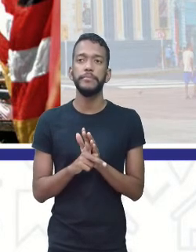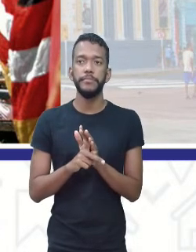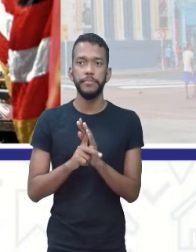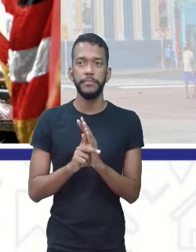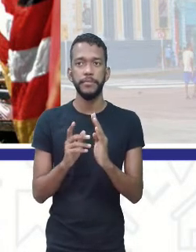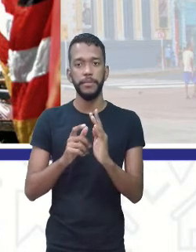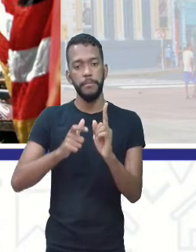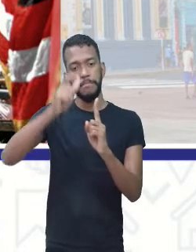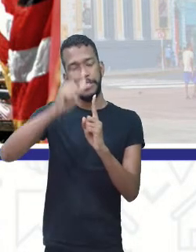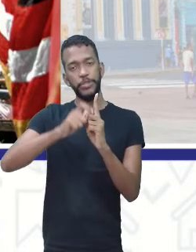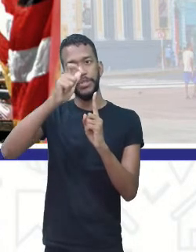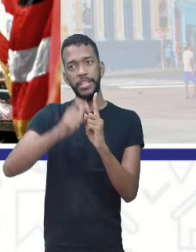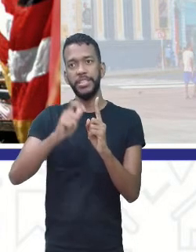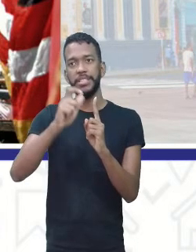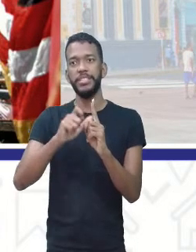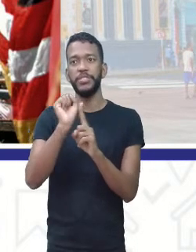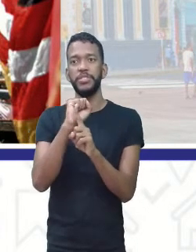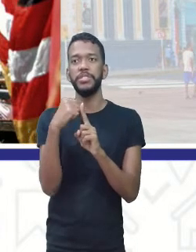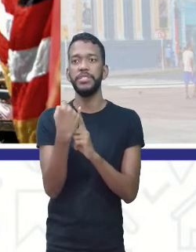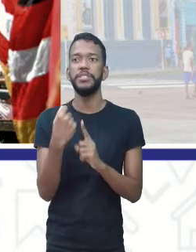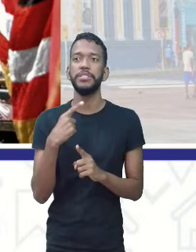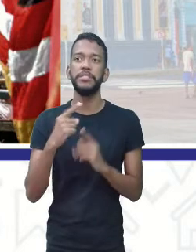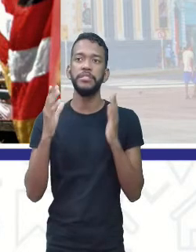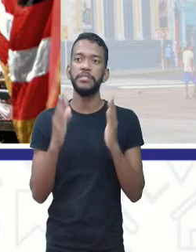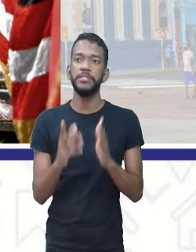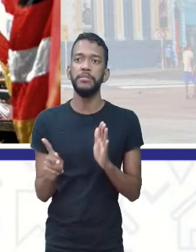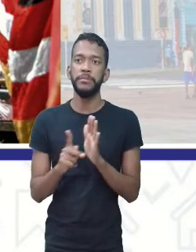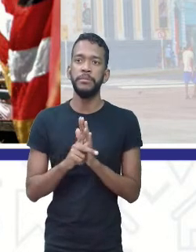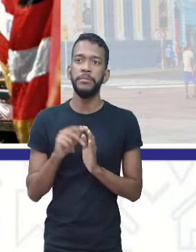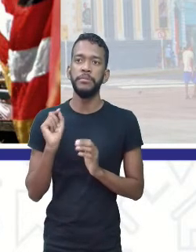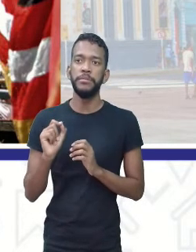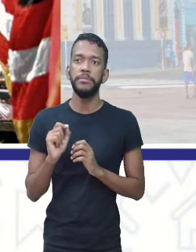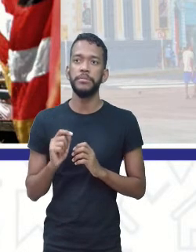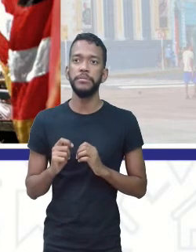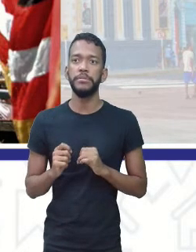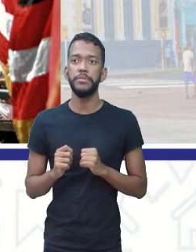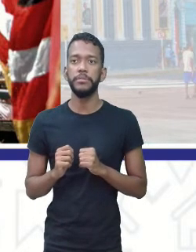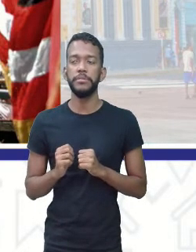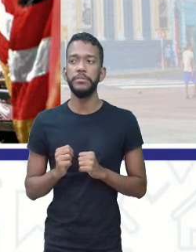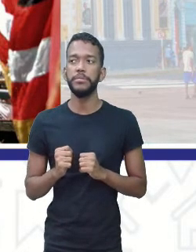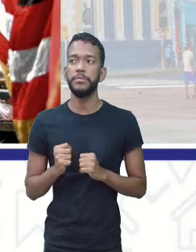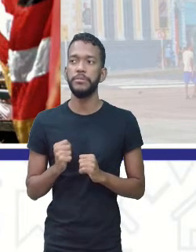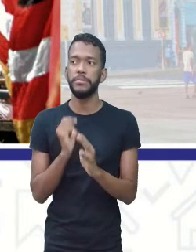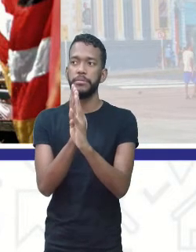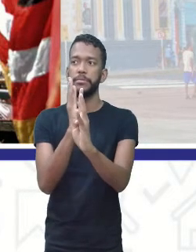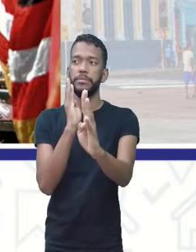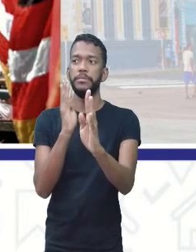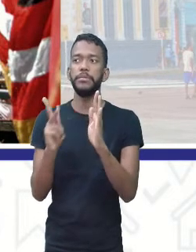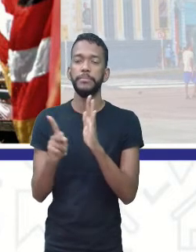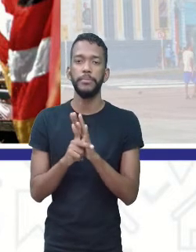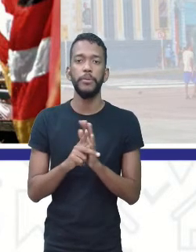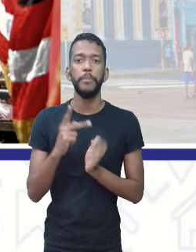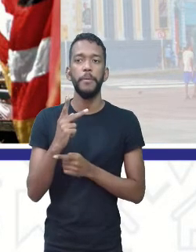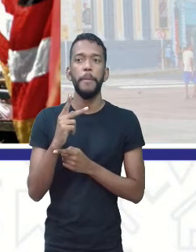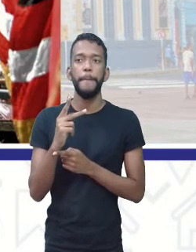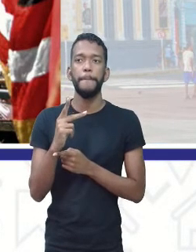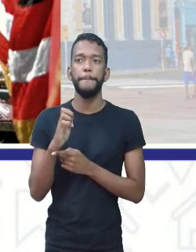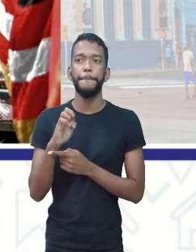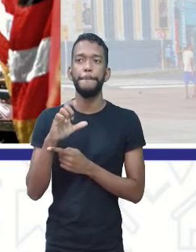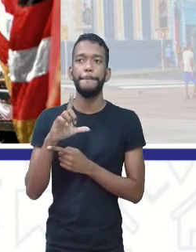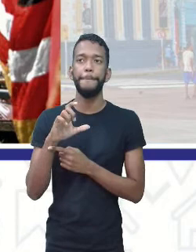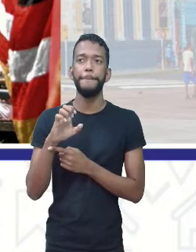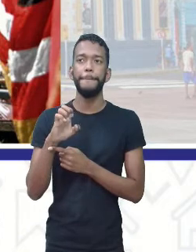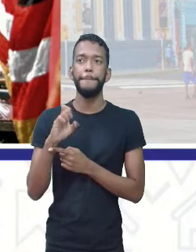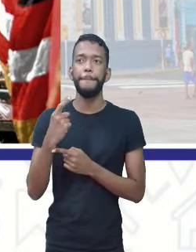da sociedade. Então, nós já tivemos, né, bonecos como o Pelé,